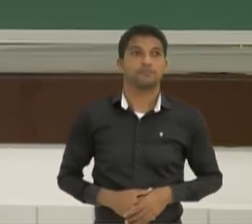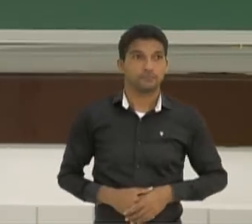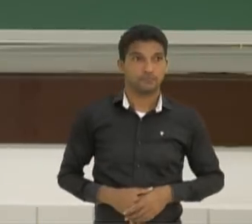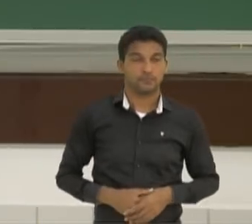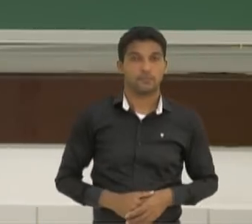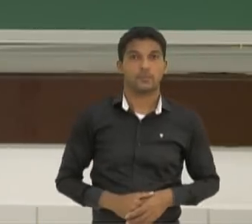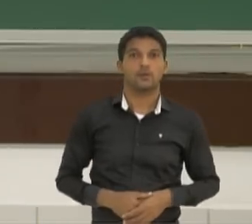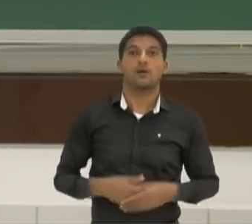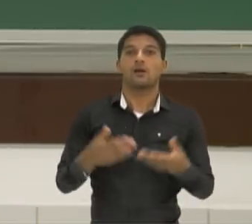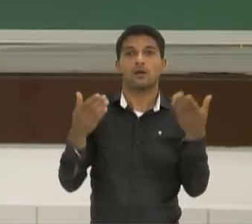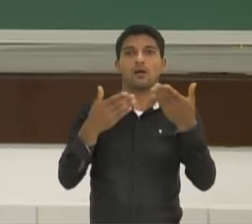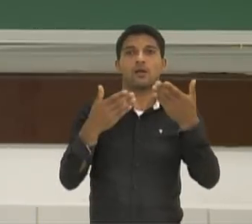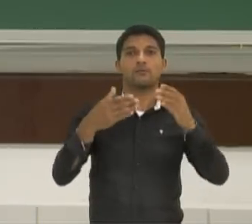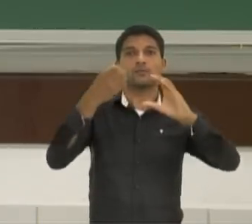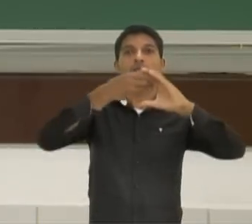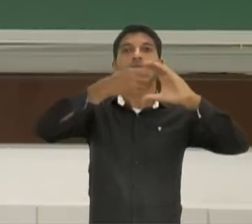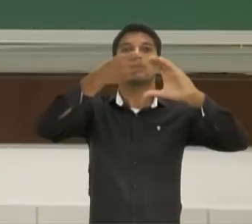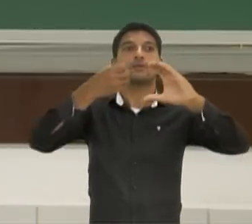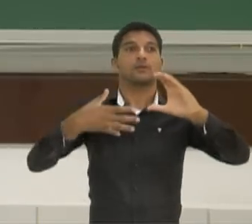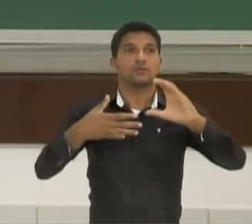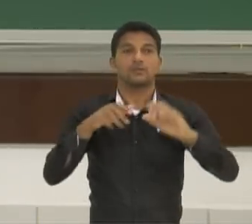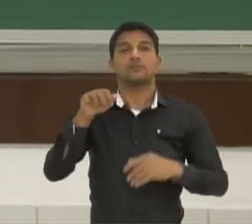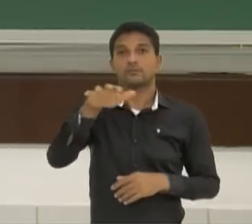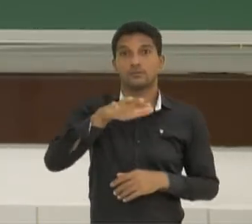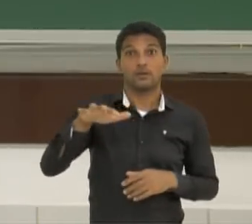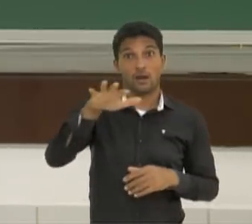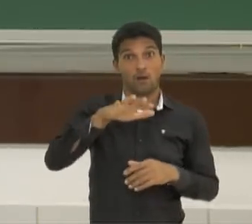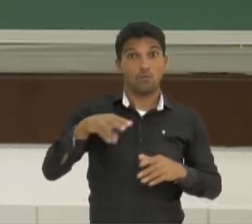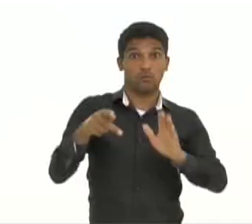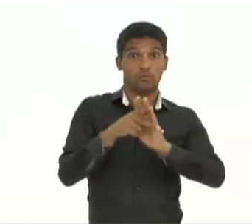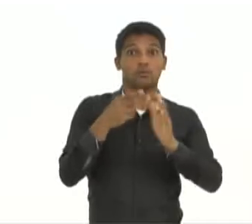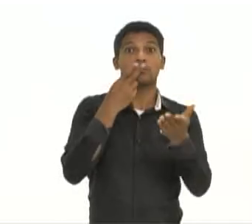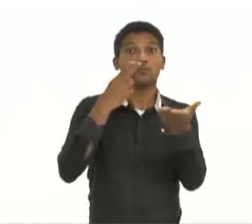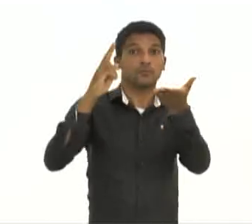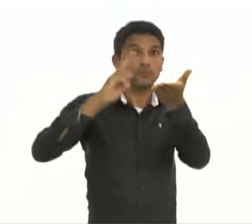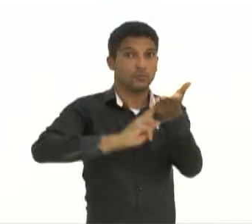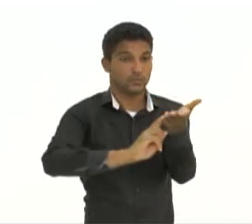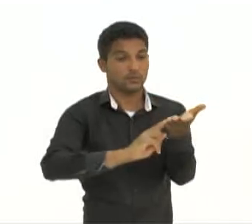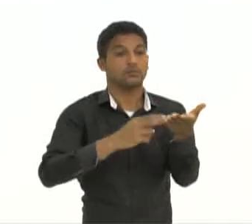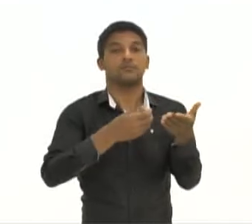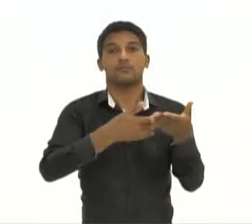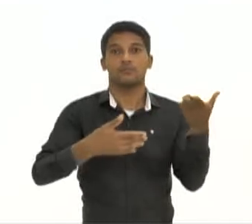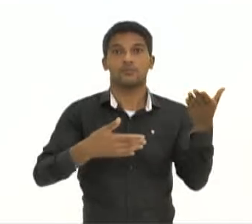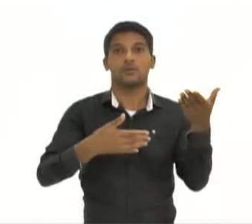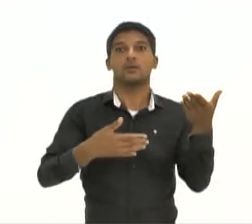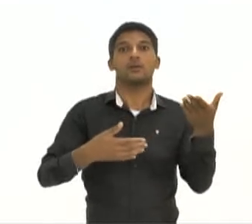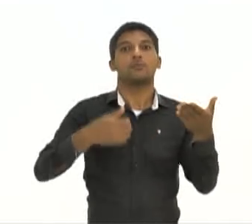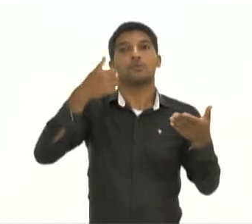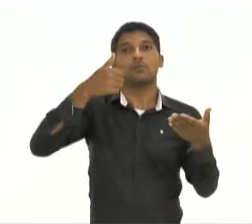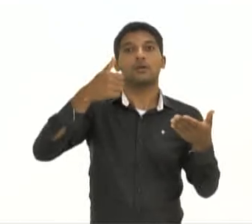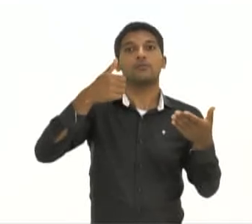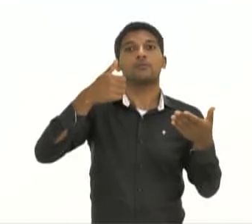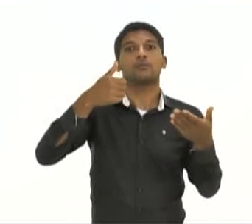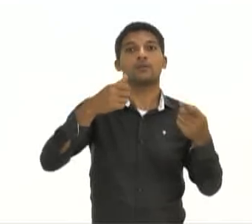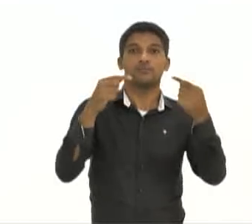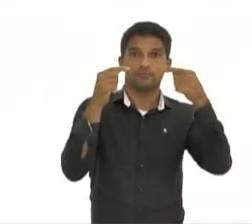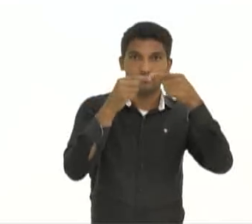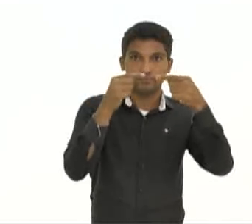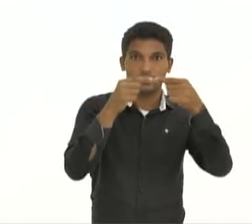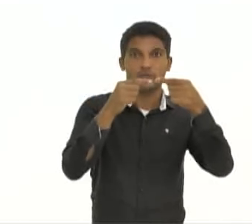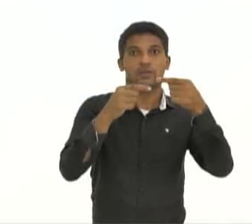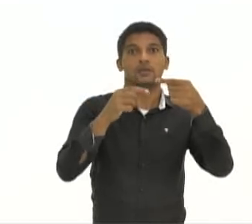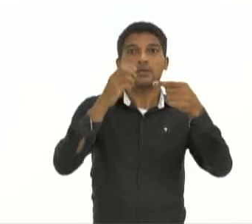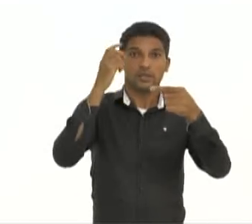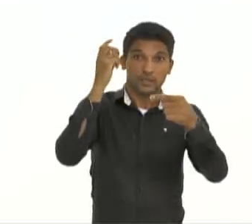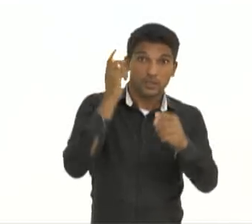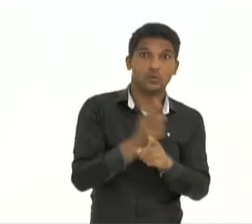lá. Quais são, então, as características gerais das cartas? Então, primeiro, identificação do remetente. Olha uma palavra